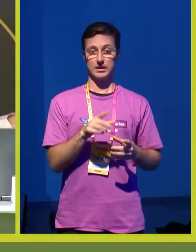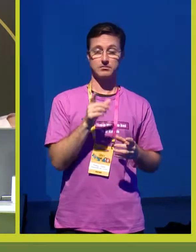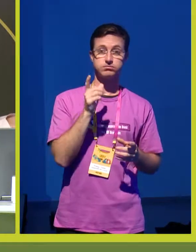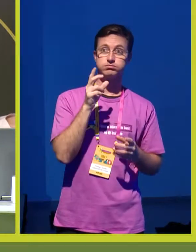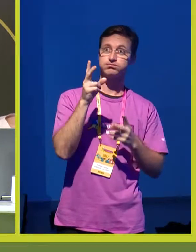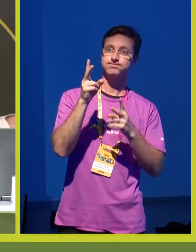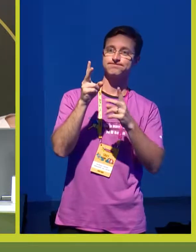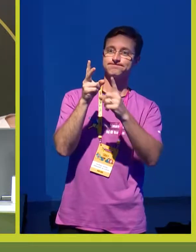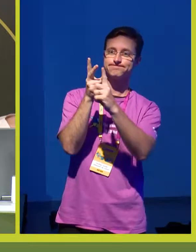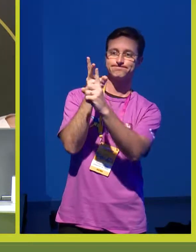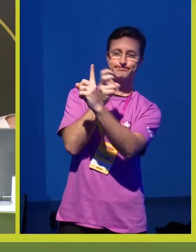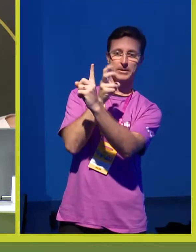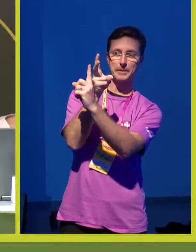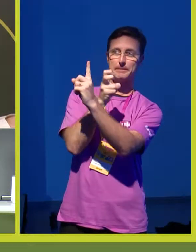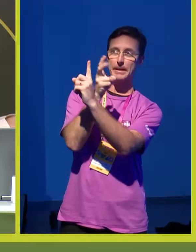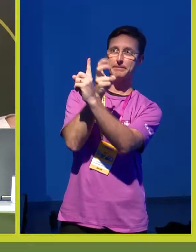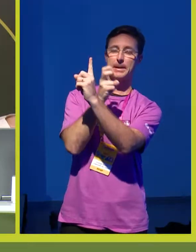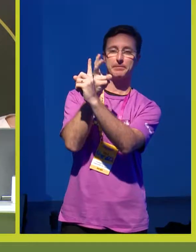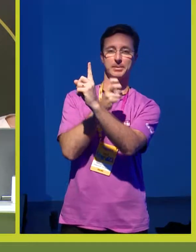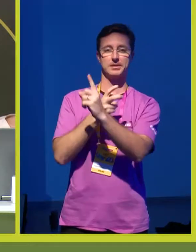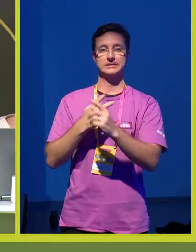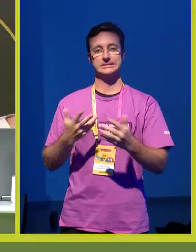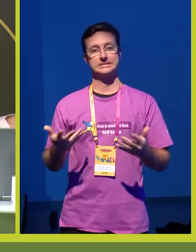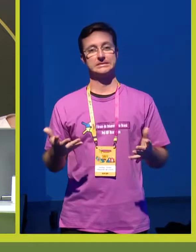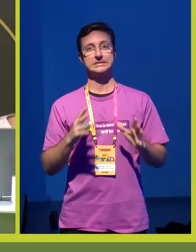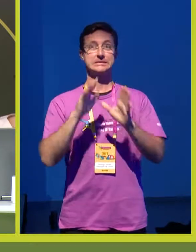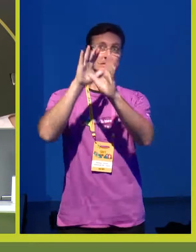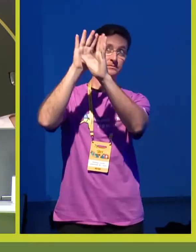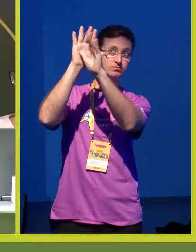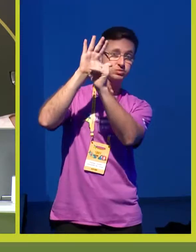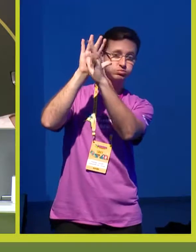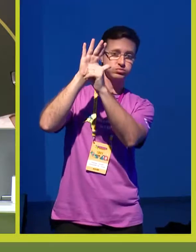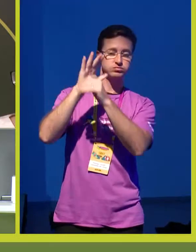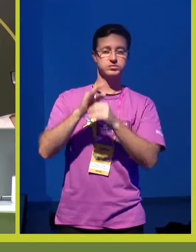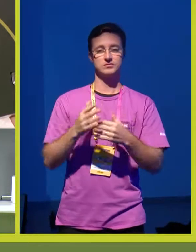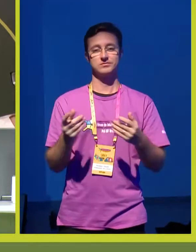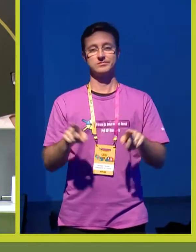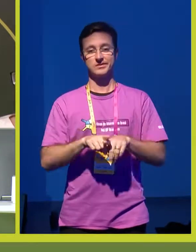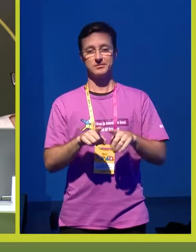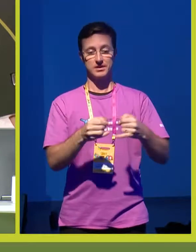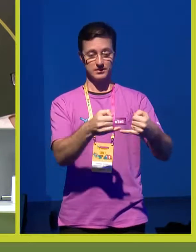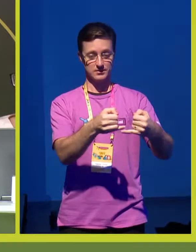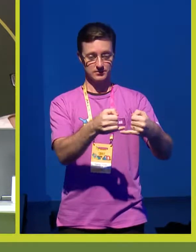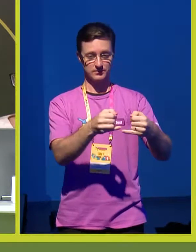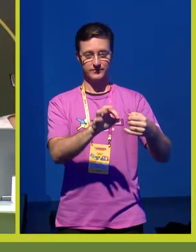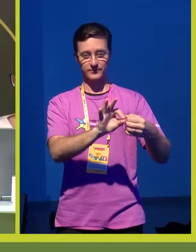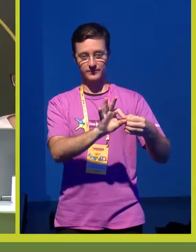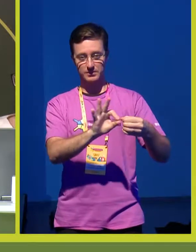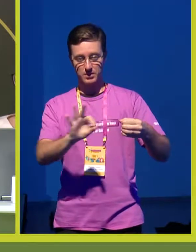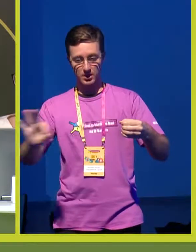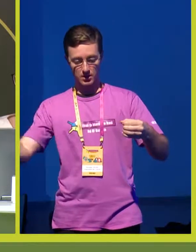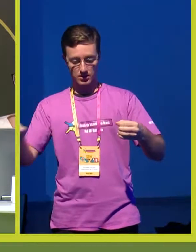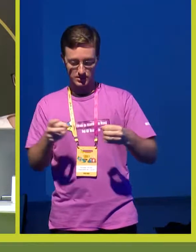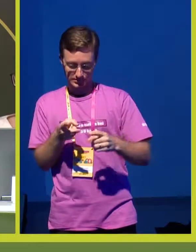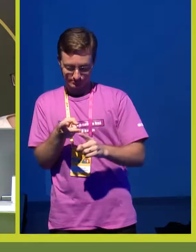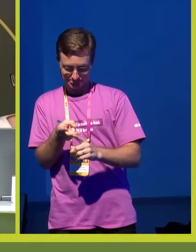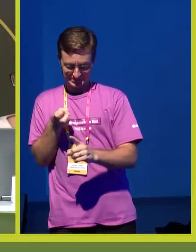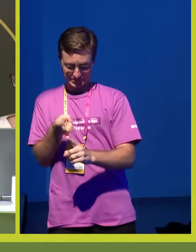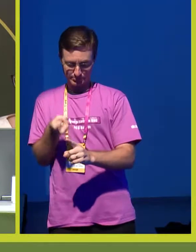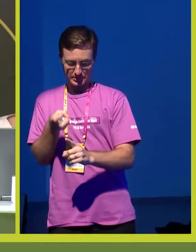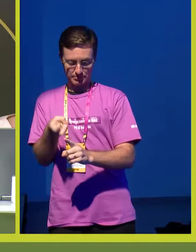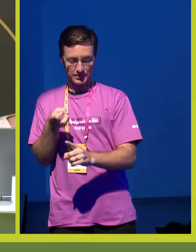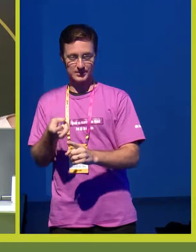os cabos de fibra ótica de comunicação, o Wikileaks,